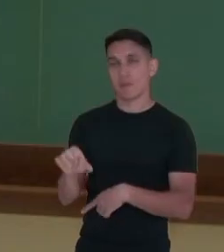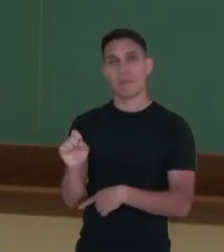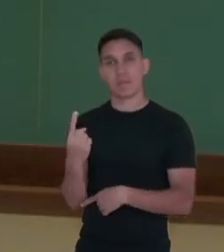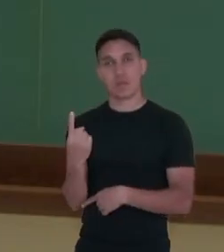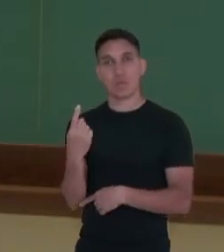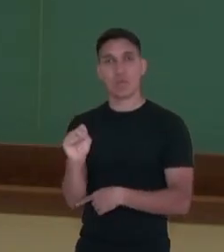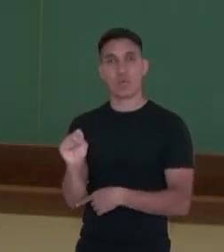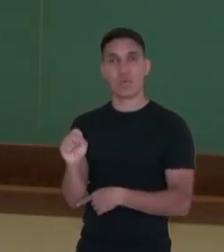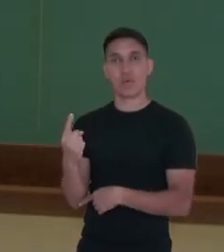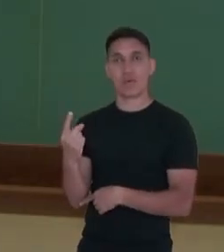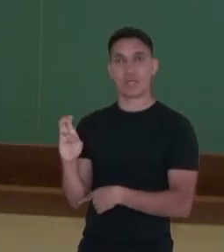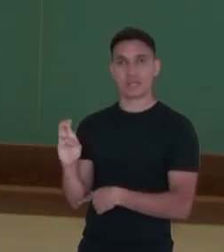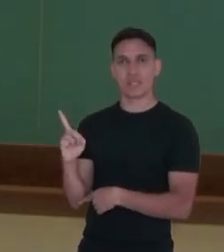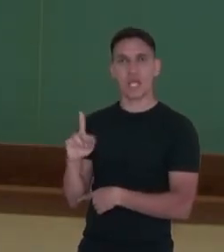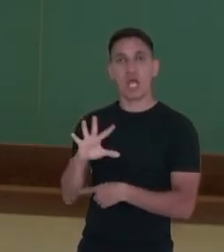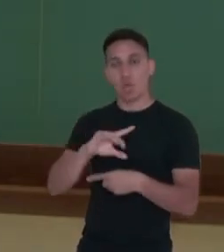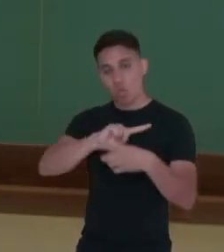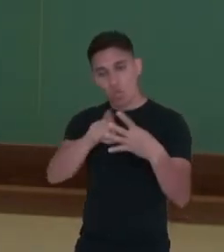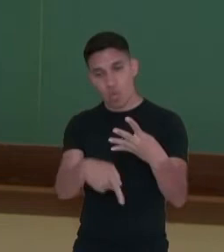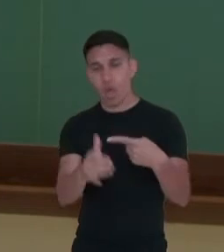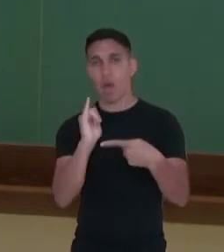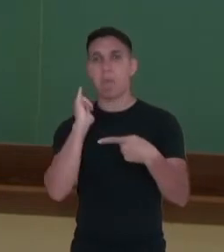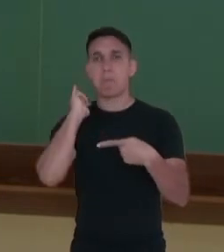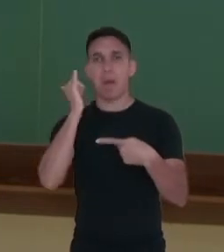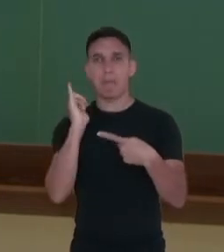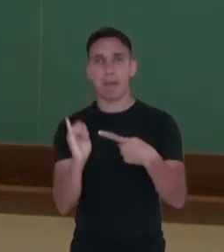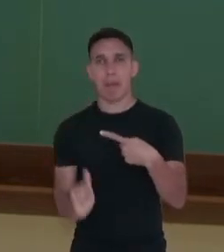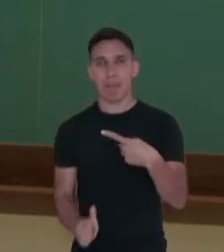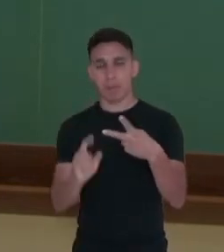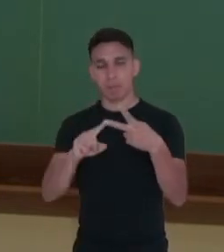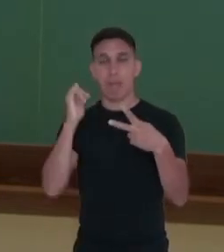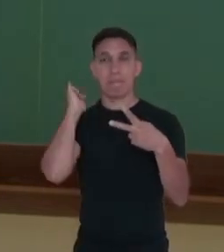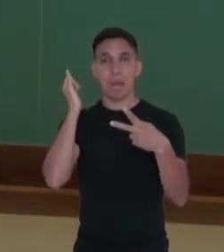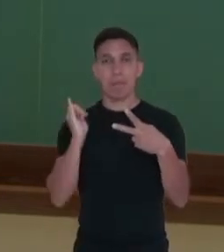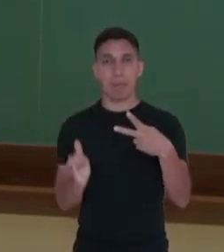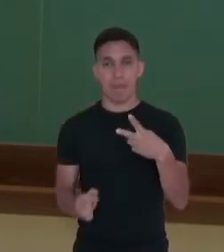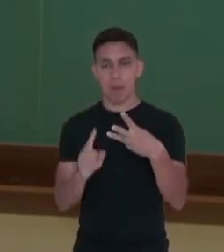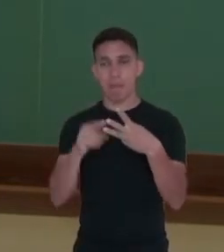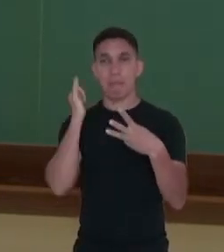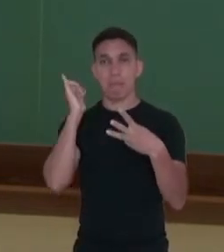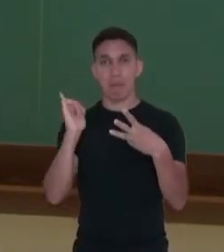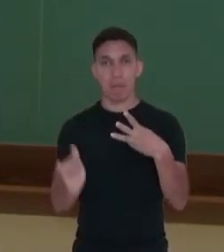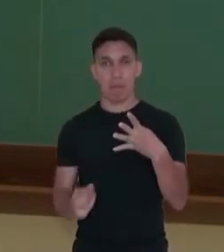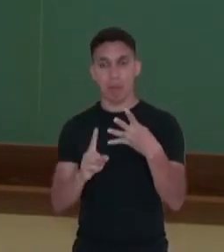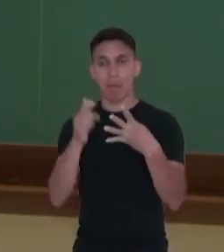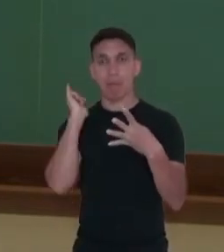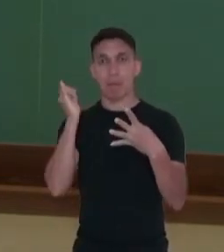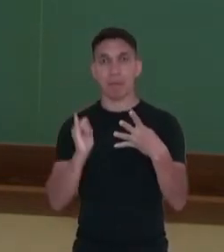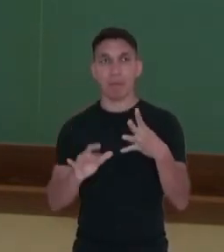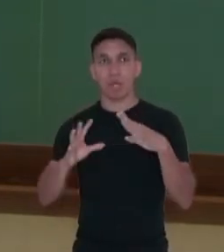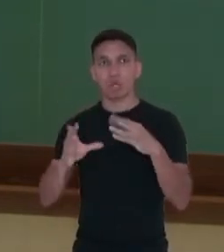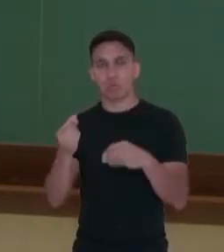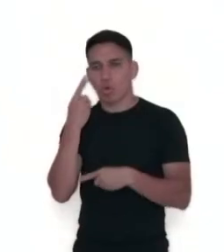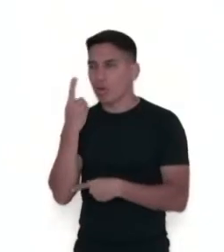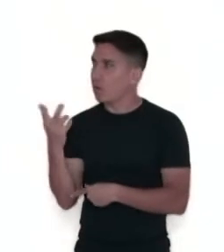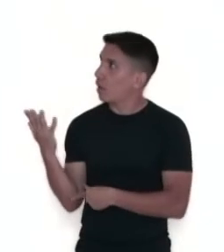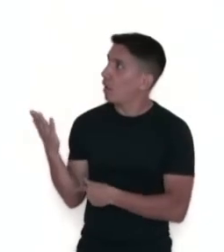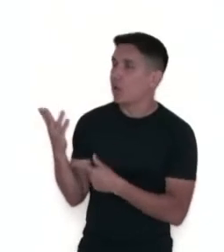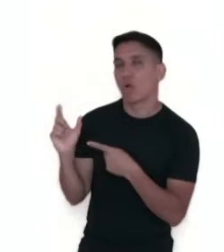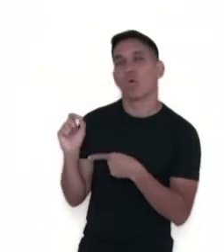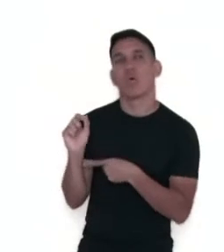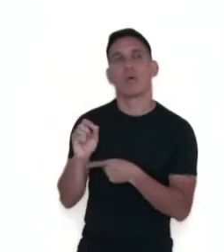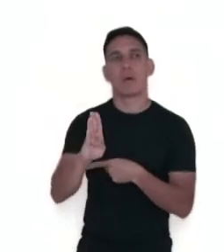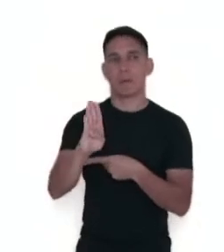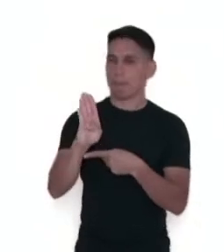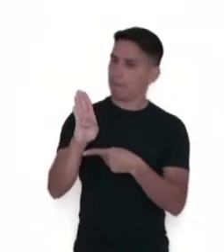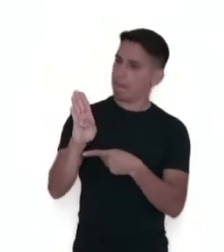né? Todos esses quatro romances, pessoal, foram publicados anonimamente, né? All four were anonymous as by